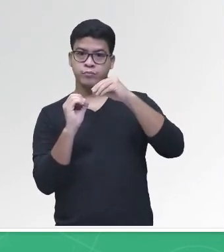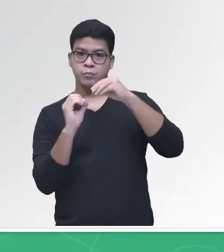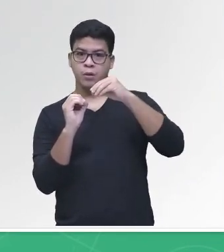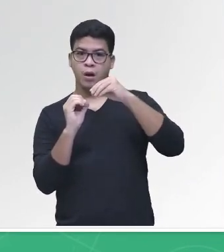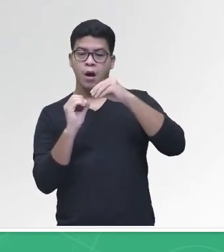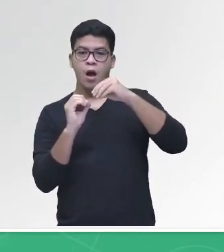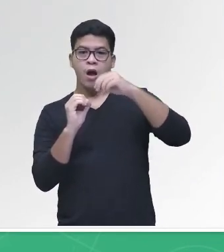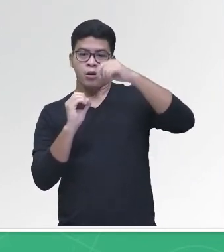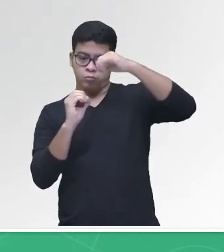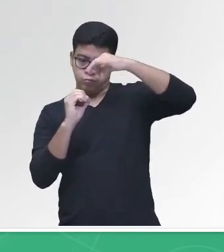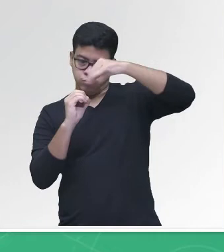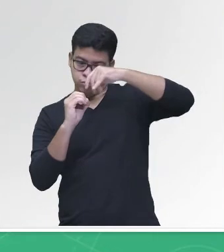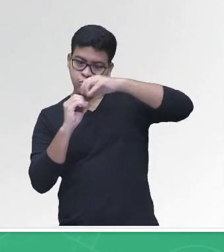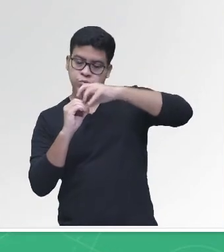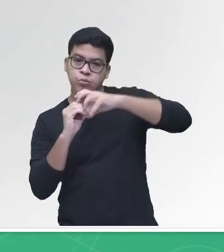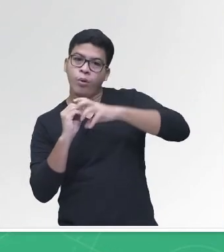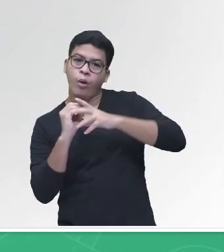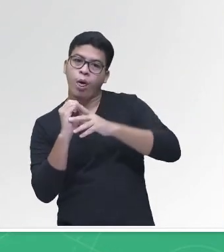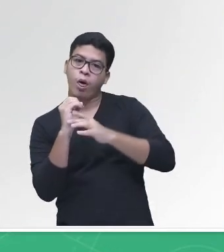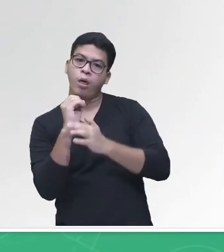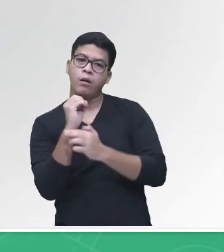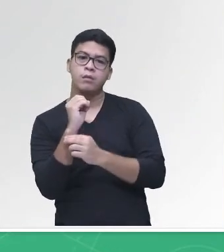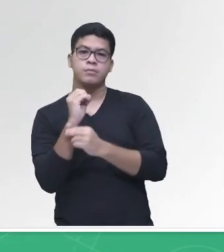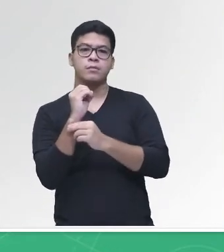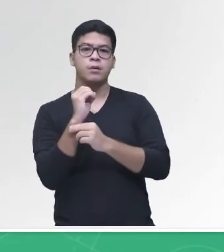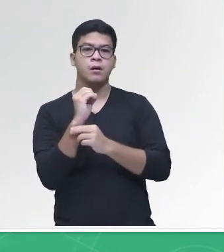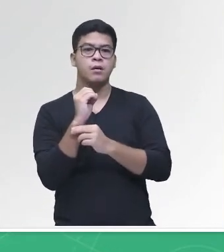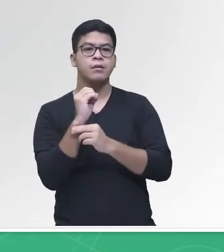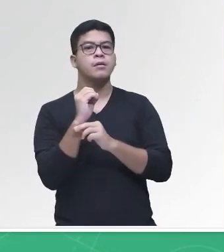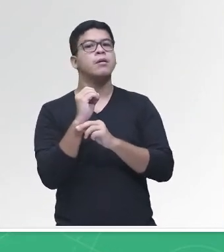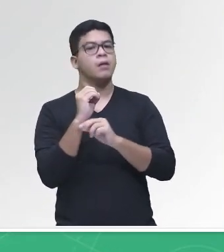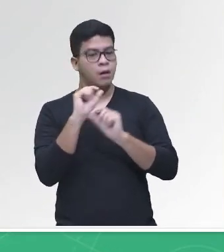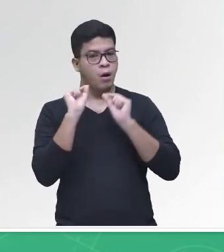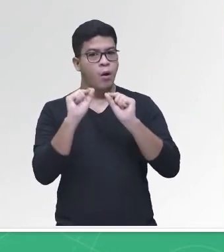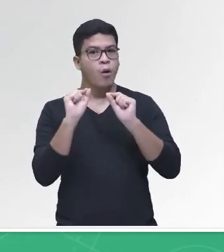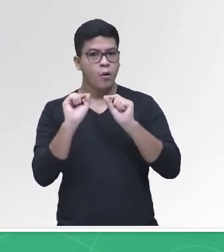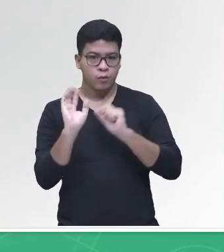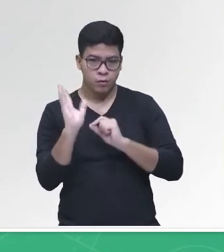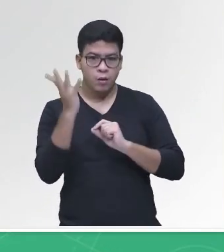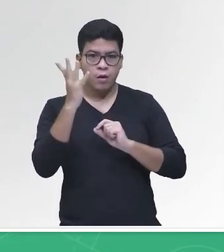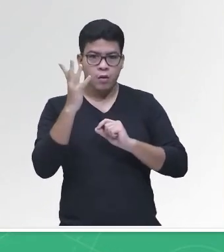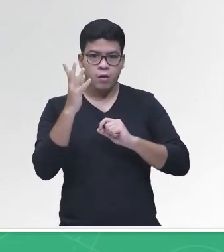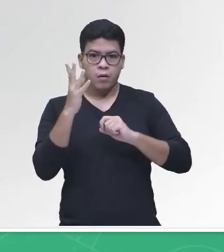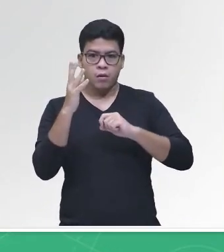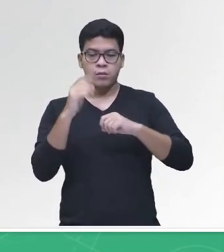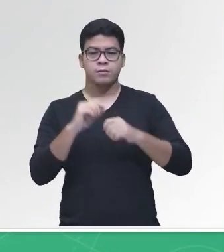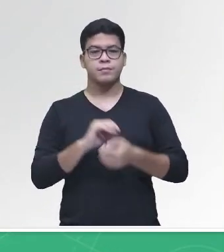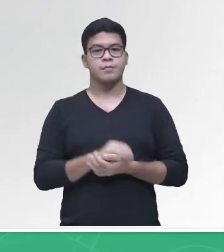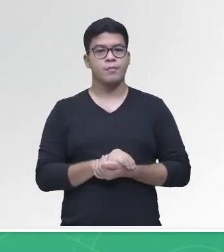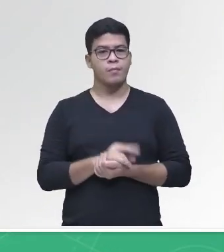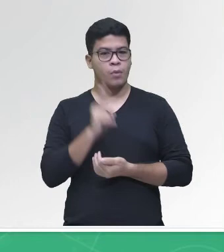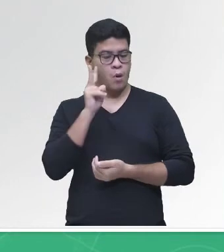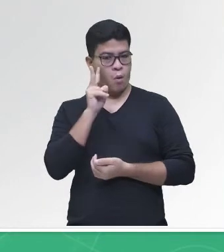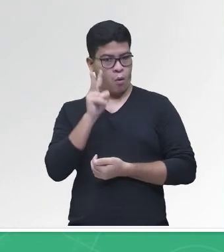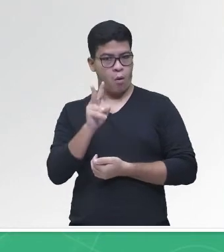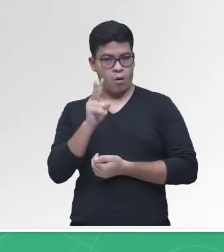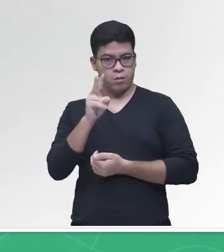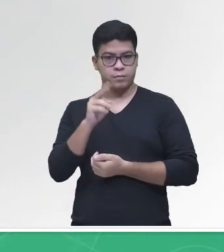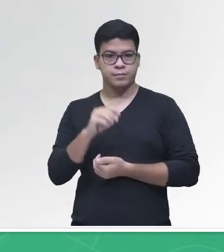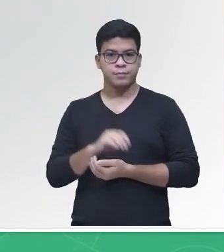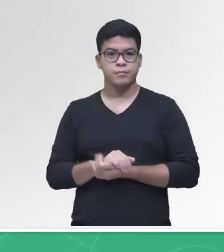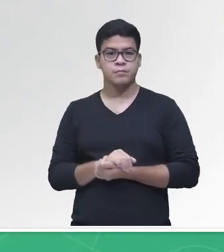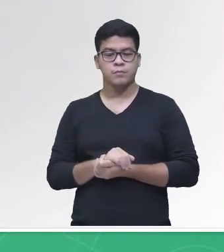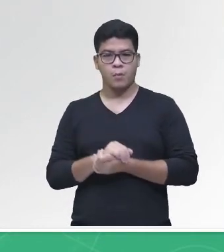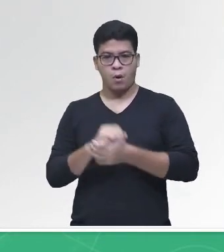as cargas elétricas de sinais contrários às cargas do bastão são atraídas para a parte de cima do eletroscópio, fazendo com que as folhas